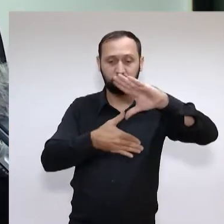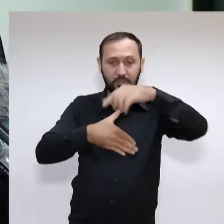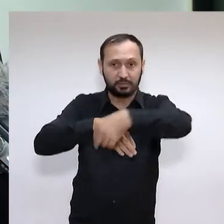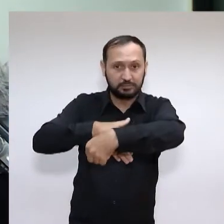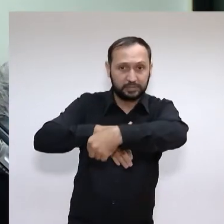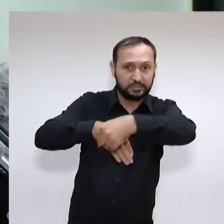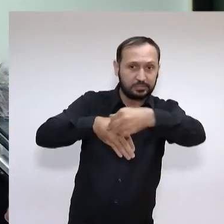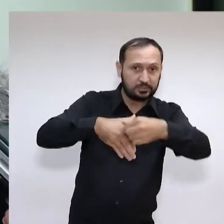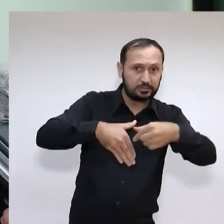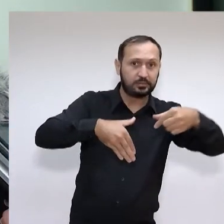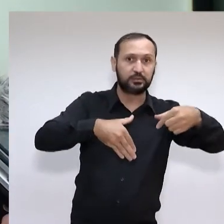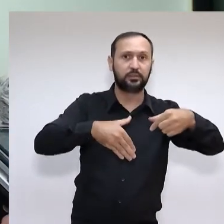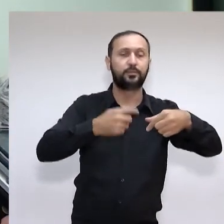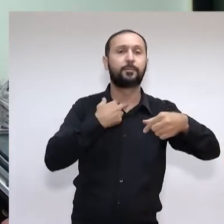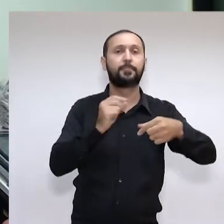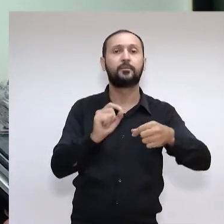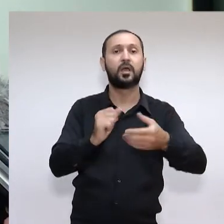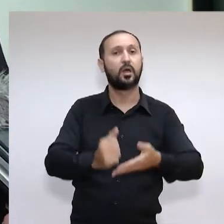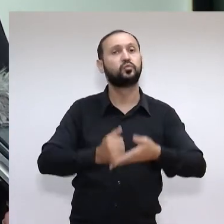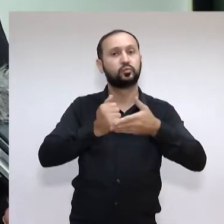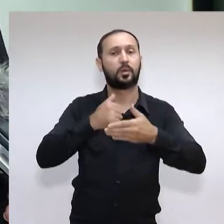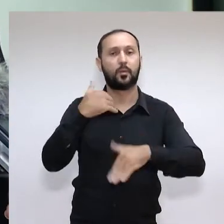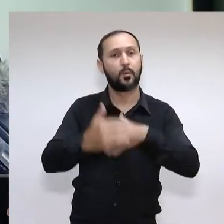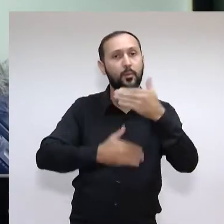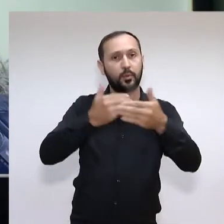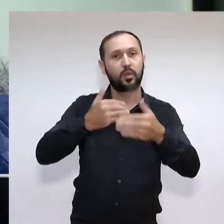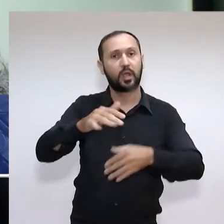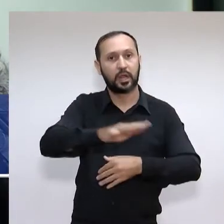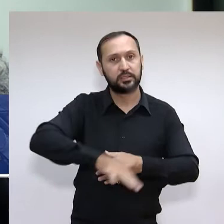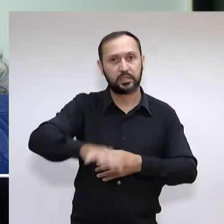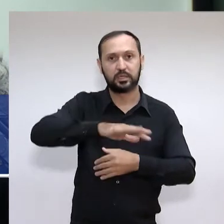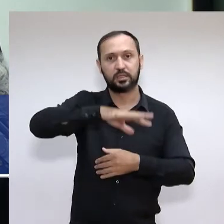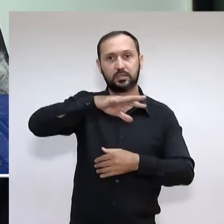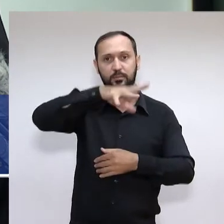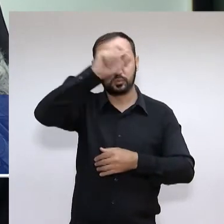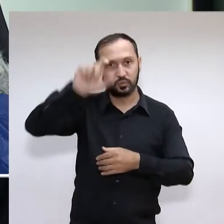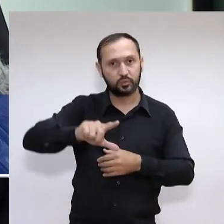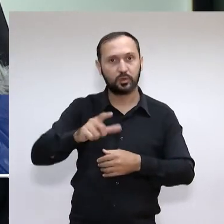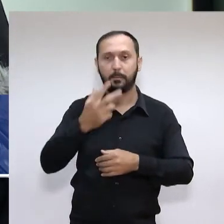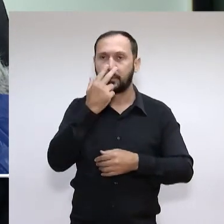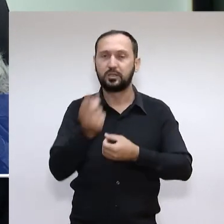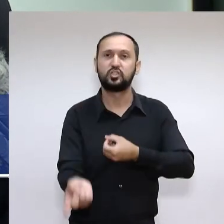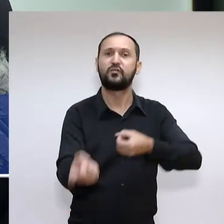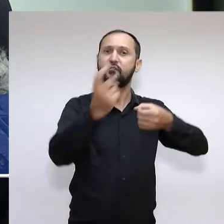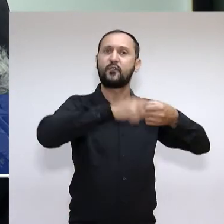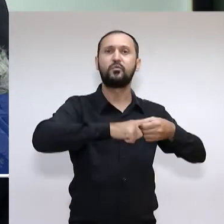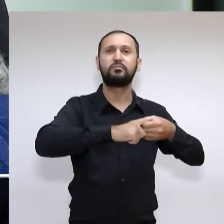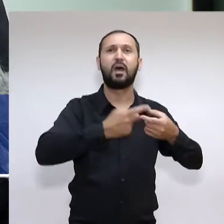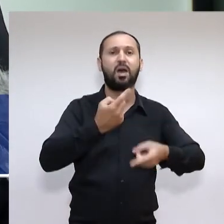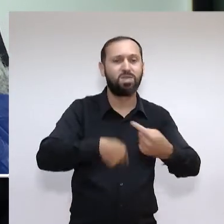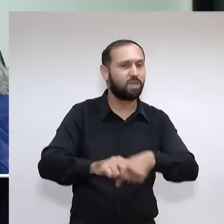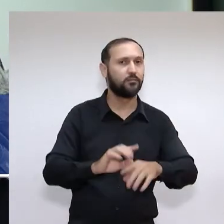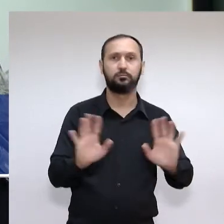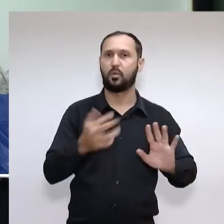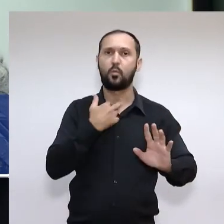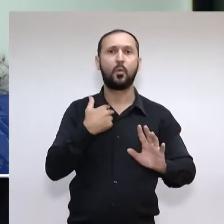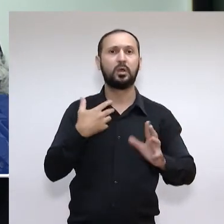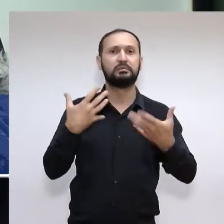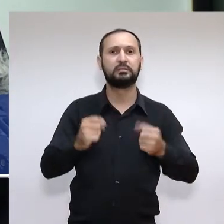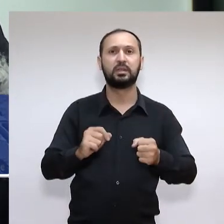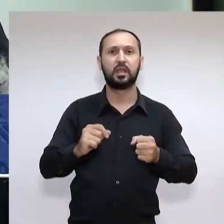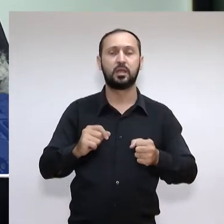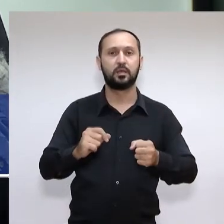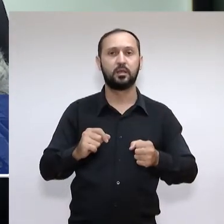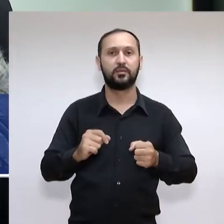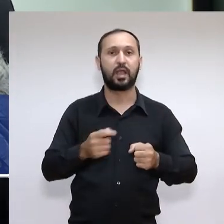muito progresso e desenvolvimento para o Mato Grosso do Sul, é a gente retroceder na história. Então, nós não vamos nos acovardar, estamos usando os instrumentos